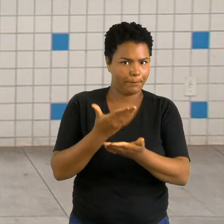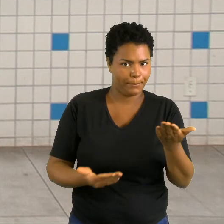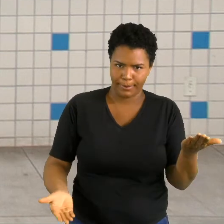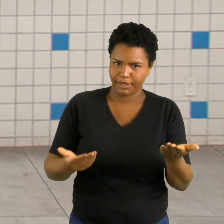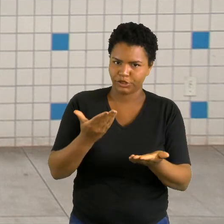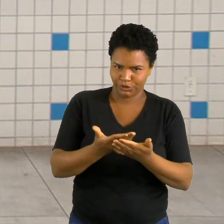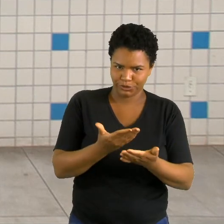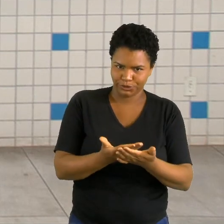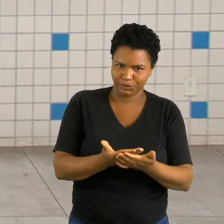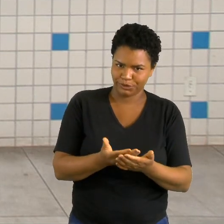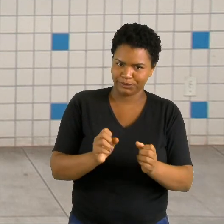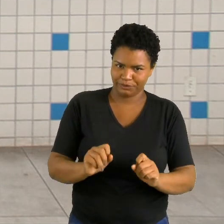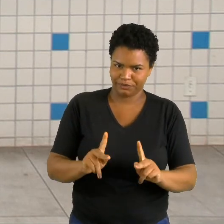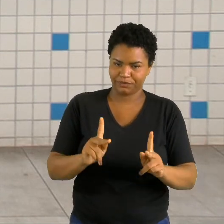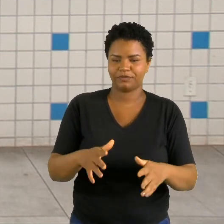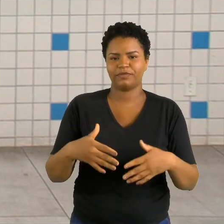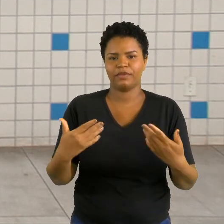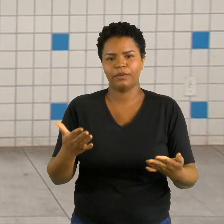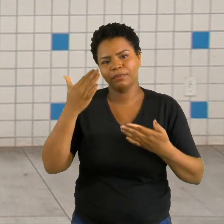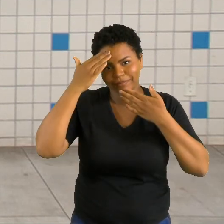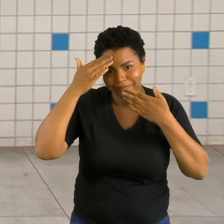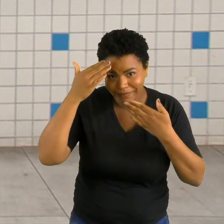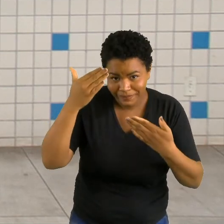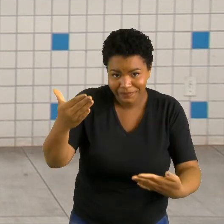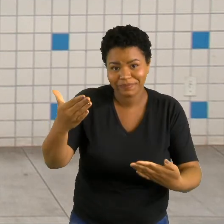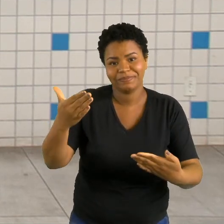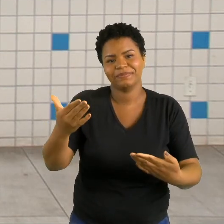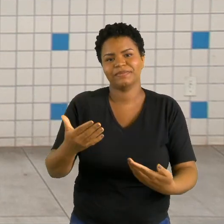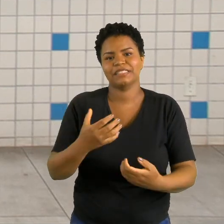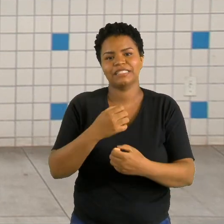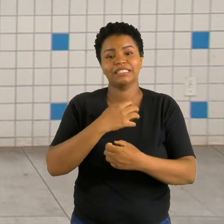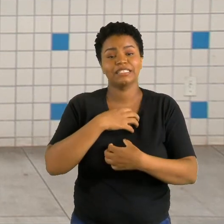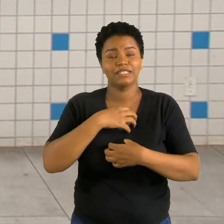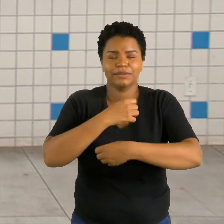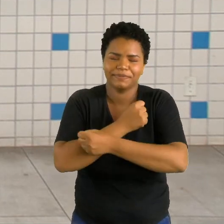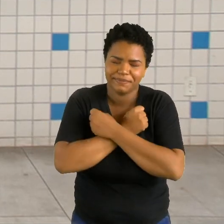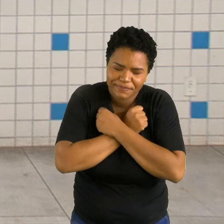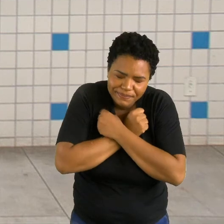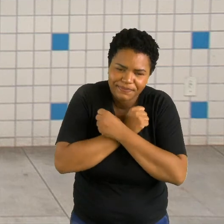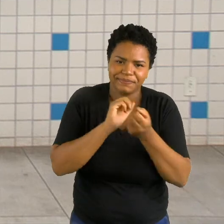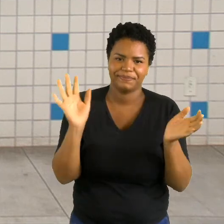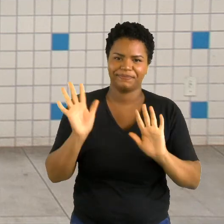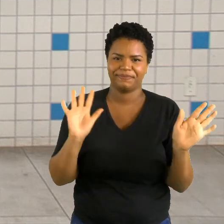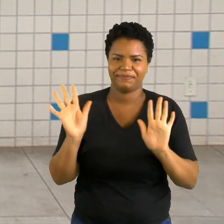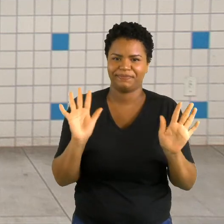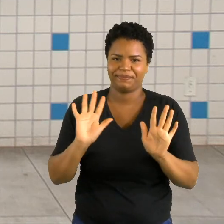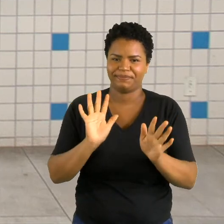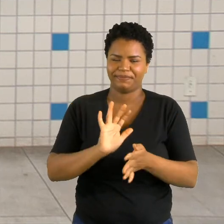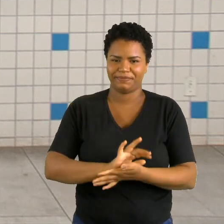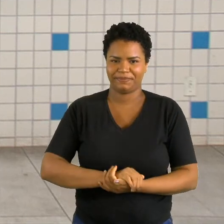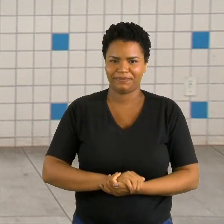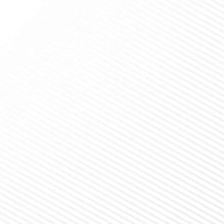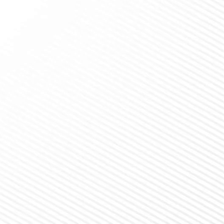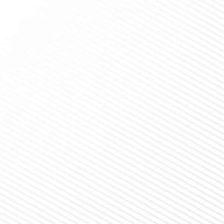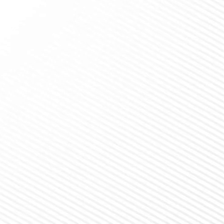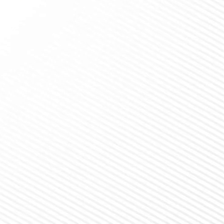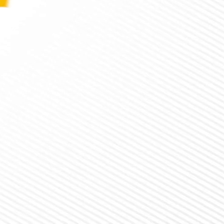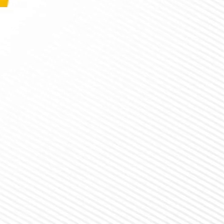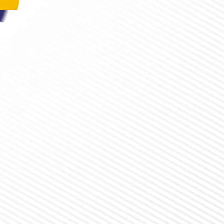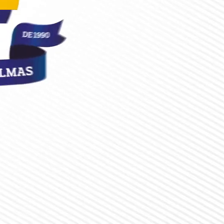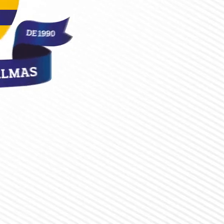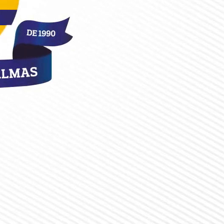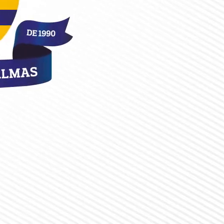de estudo. Esse material você pode encontrar ele também no YouTube, tá? Lá você pode estar revisando. Professor, eu assisti uma vez, não